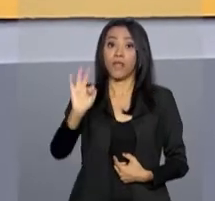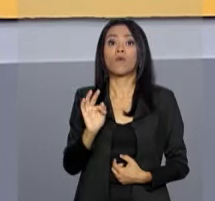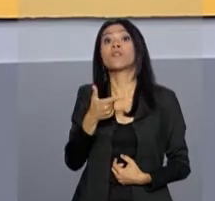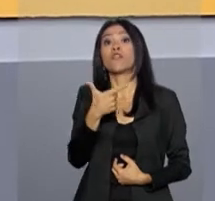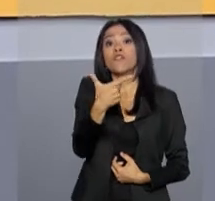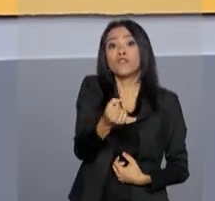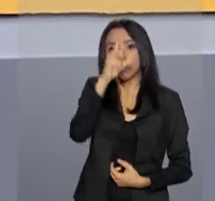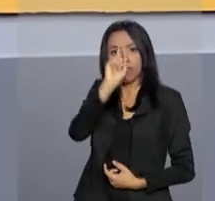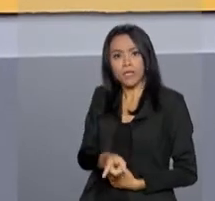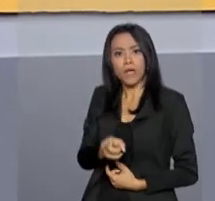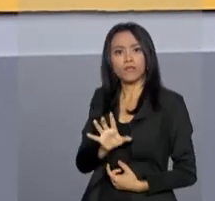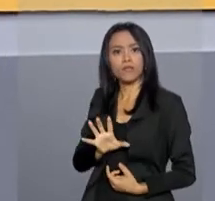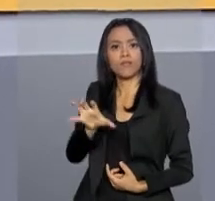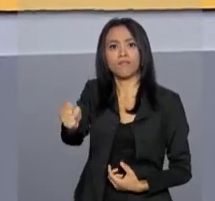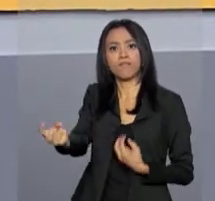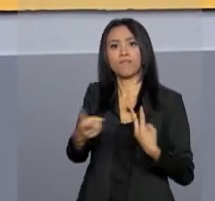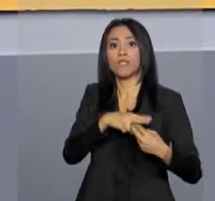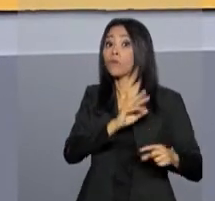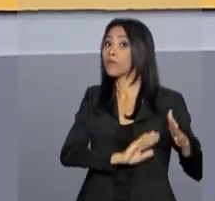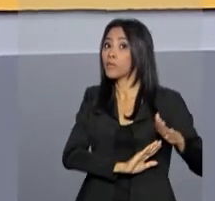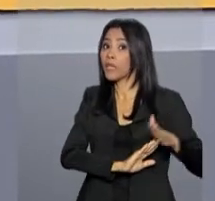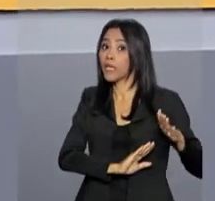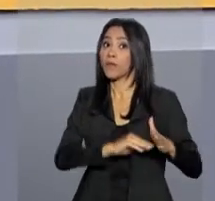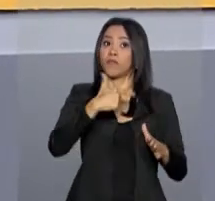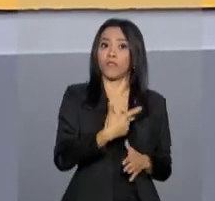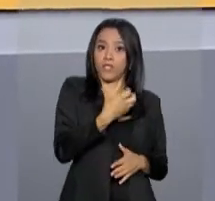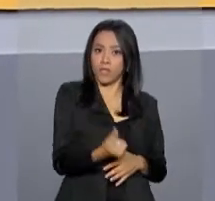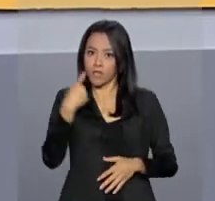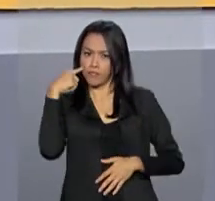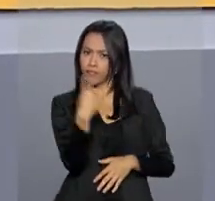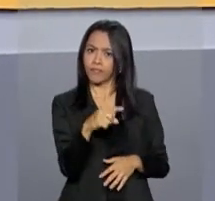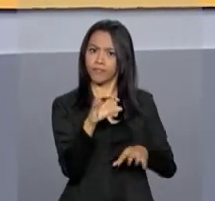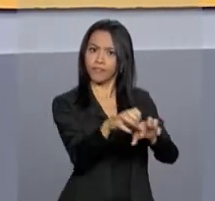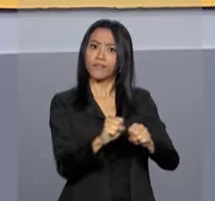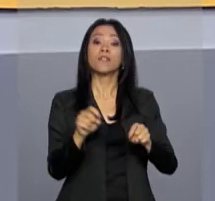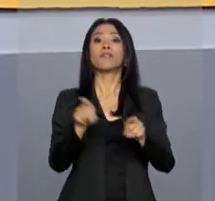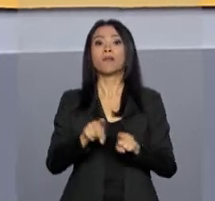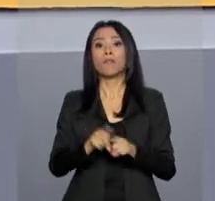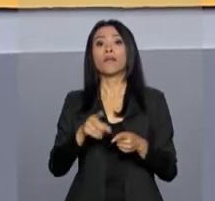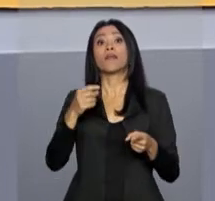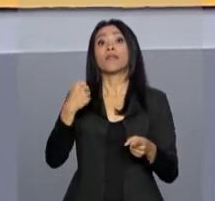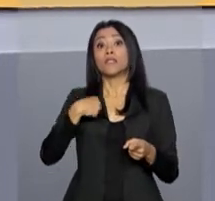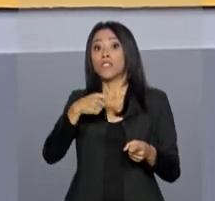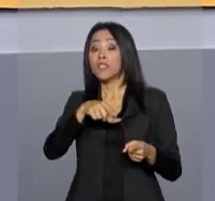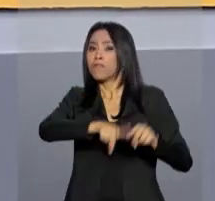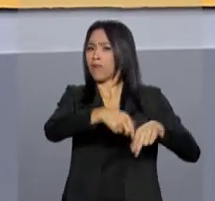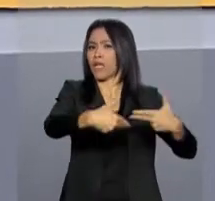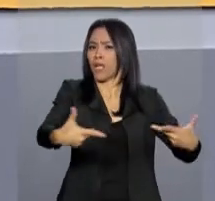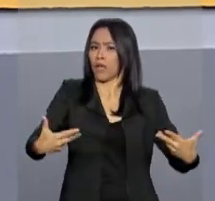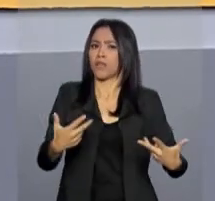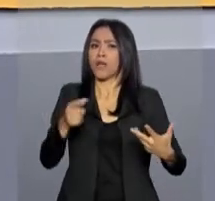mandados de prisão temporária e 26 mandados de busca e apreensão além de seqüestro e indisponibilidade de bens a